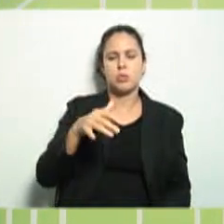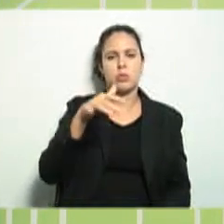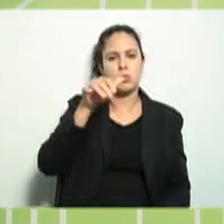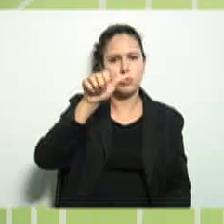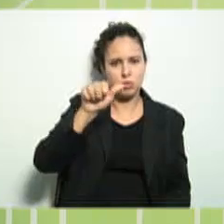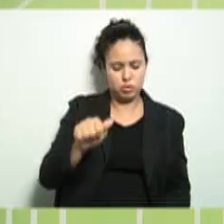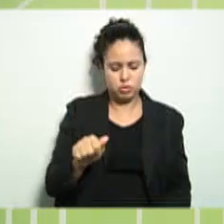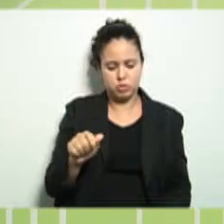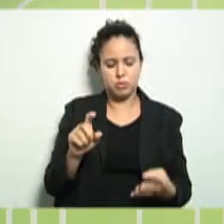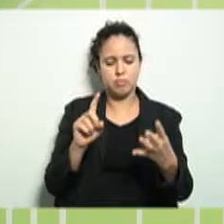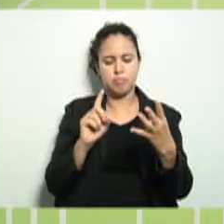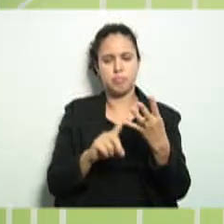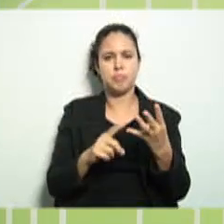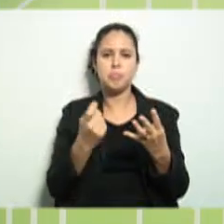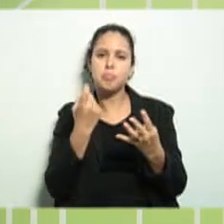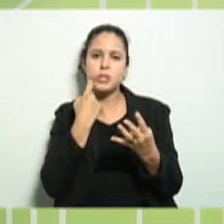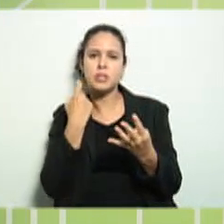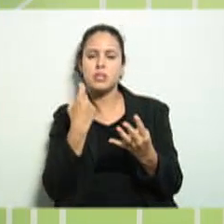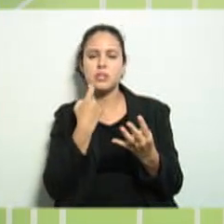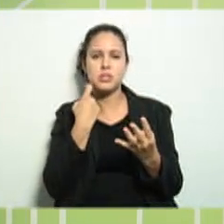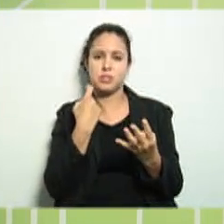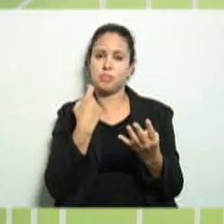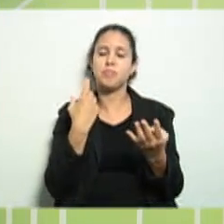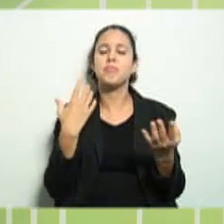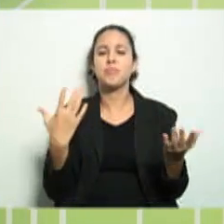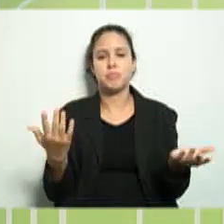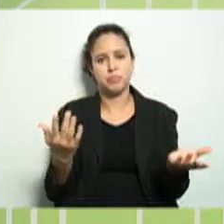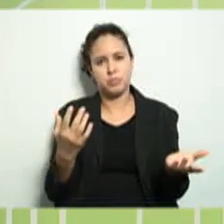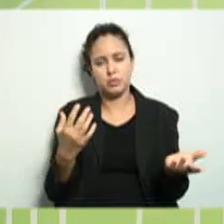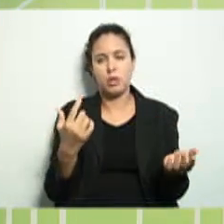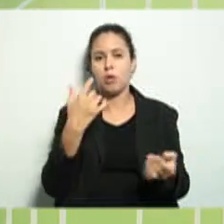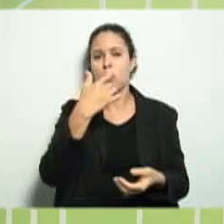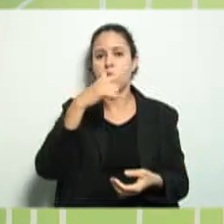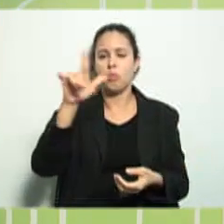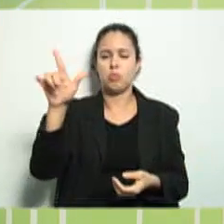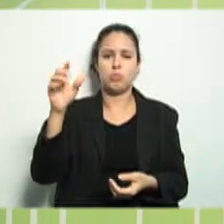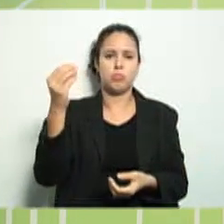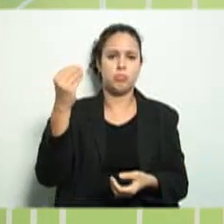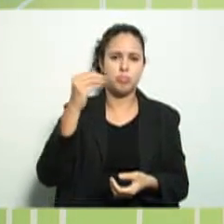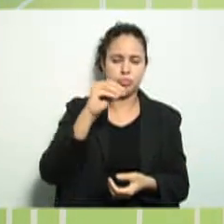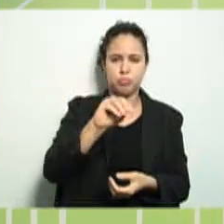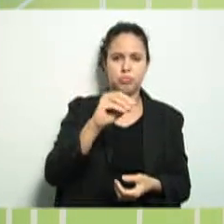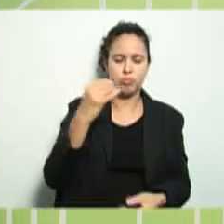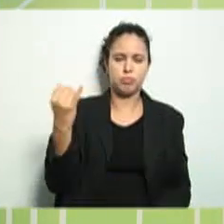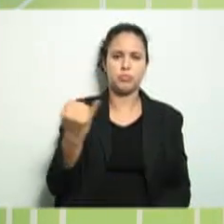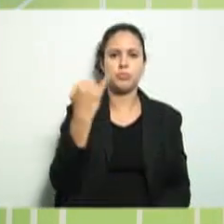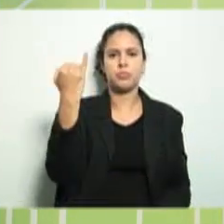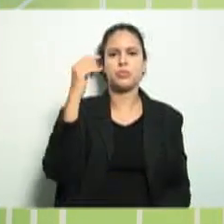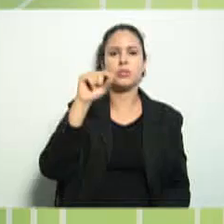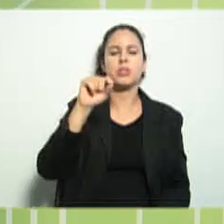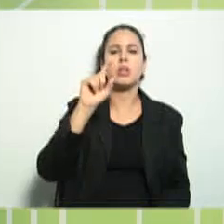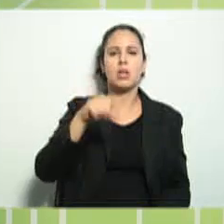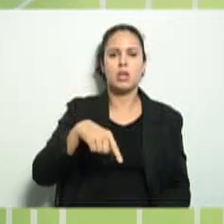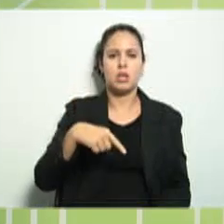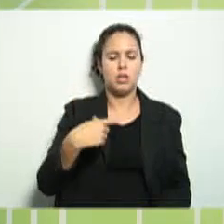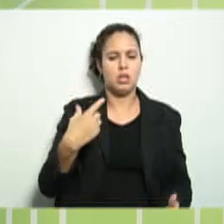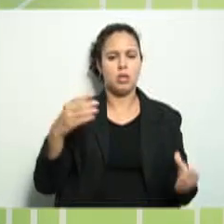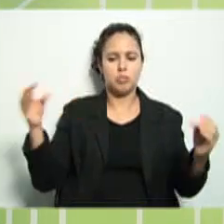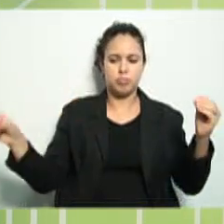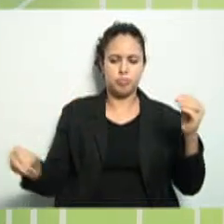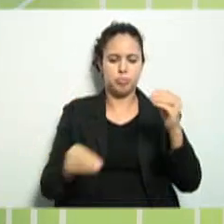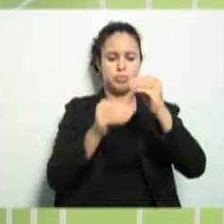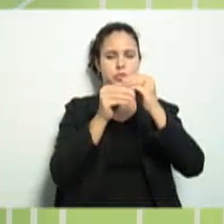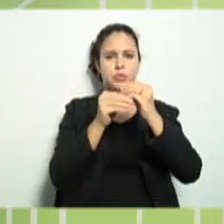escala. Outro ponto fundamental, como a professora Leide frisou, é a agregação de valor,